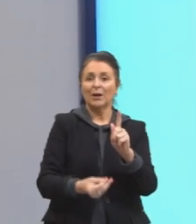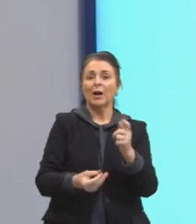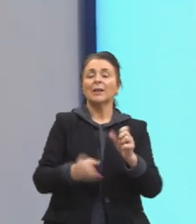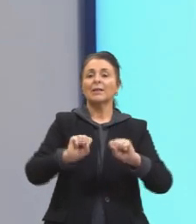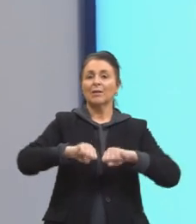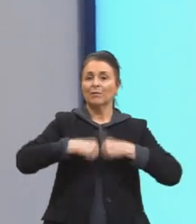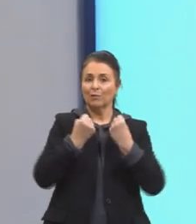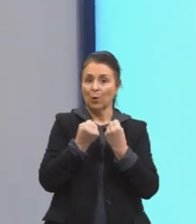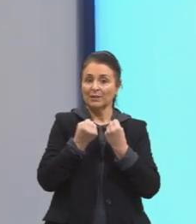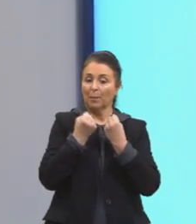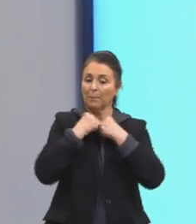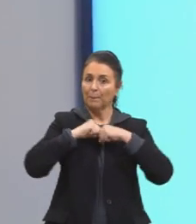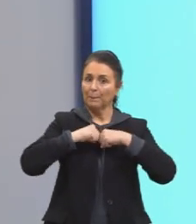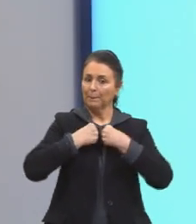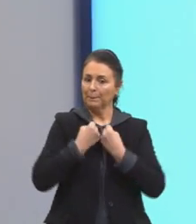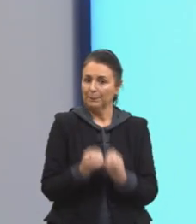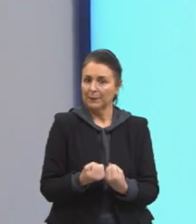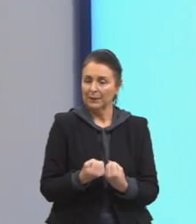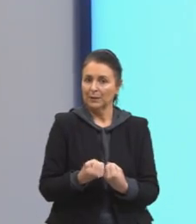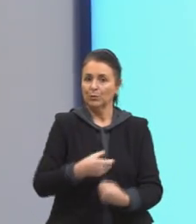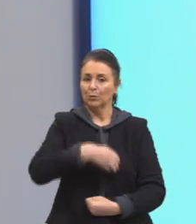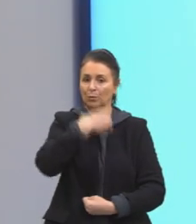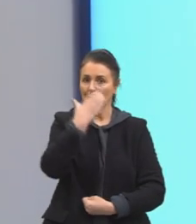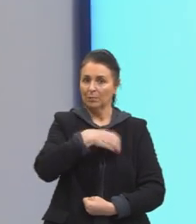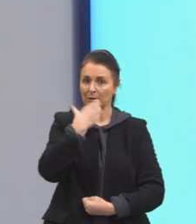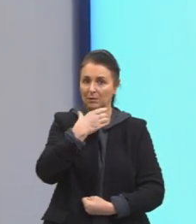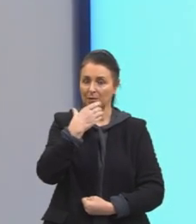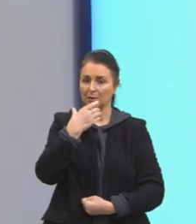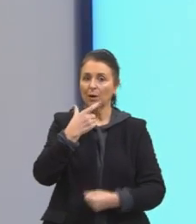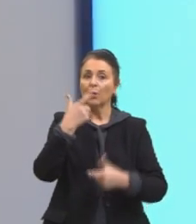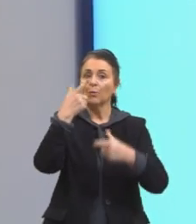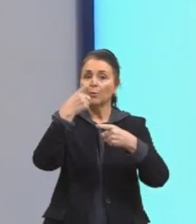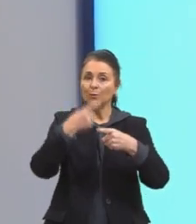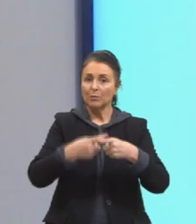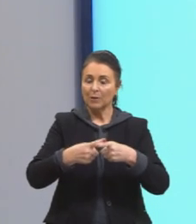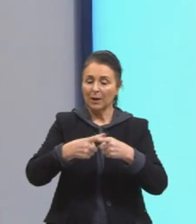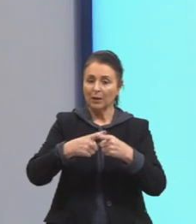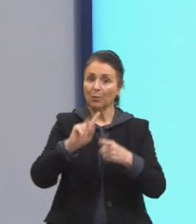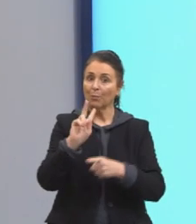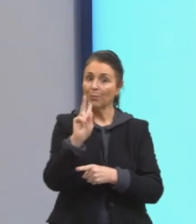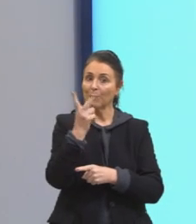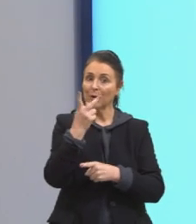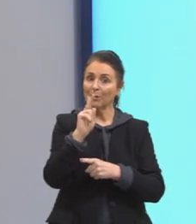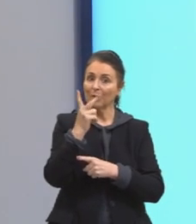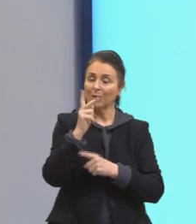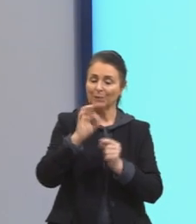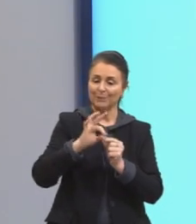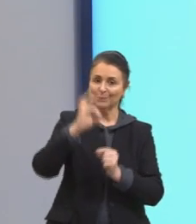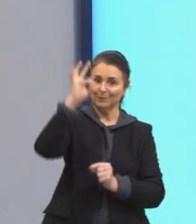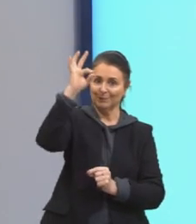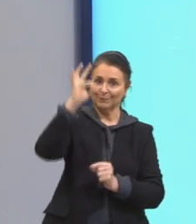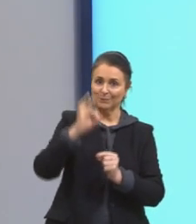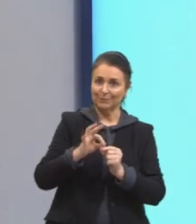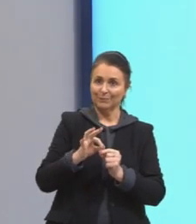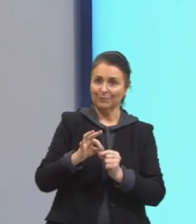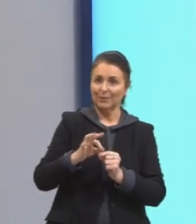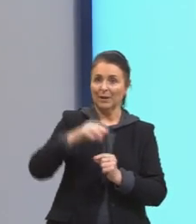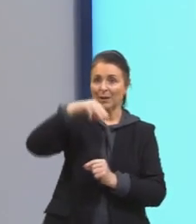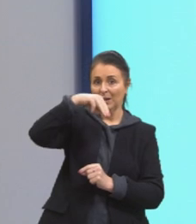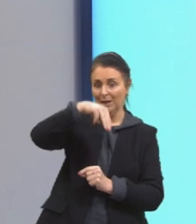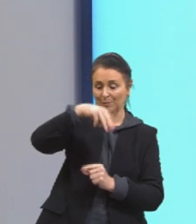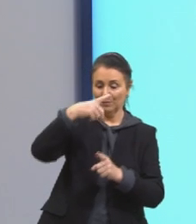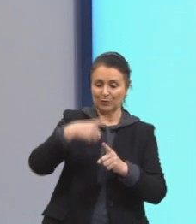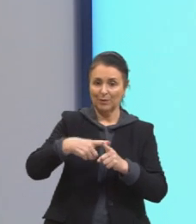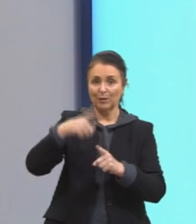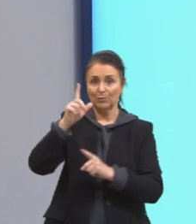peso que a massa tem multiplicado pela altura a força peso a gente sabe que é m x g a gente